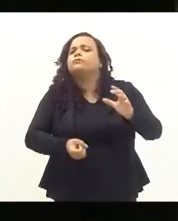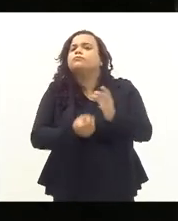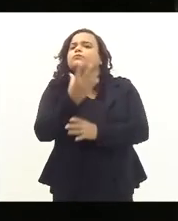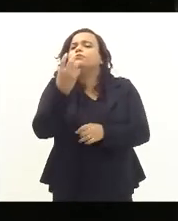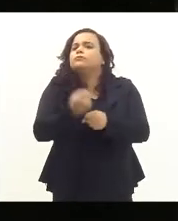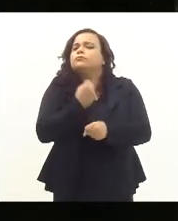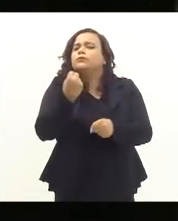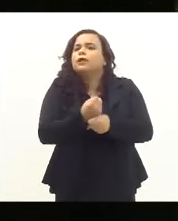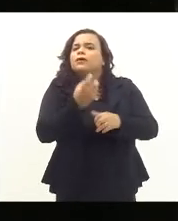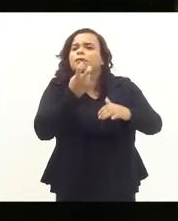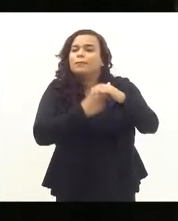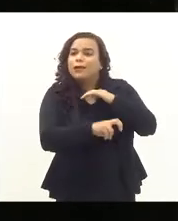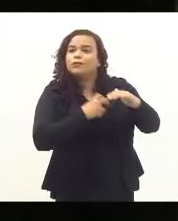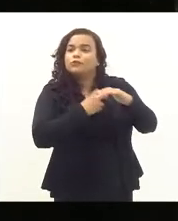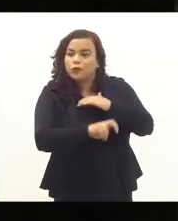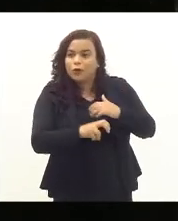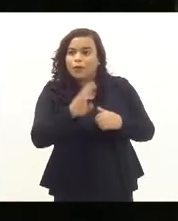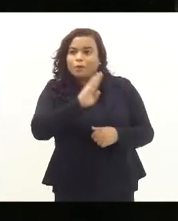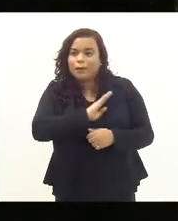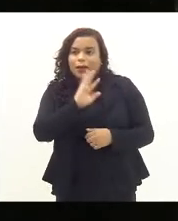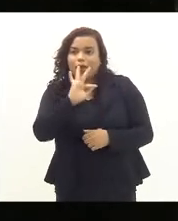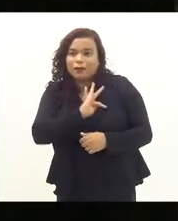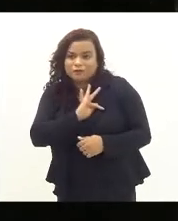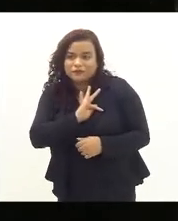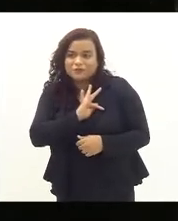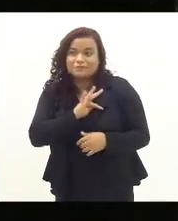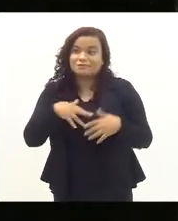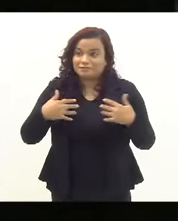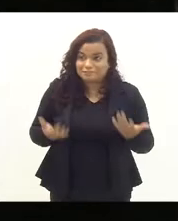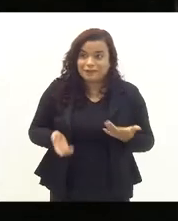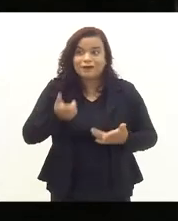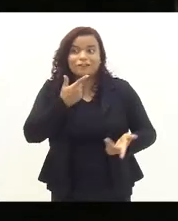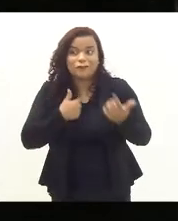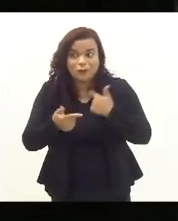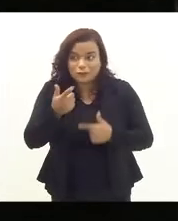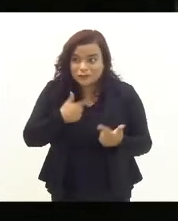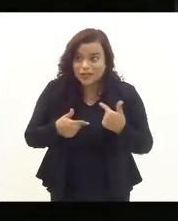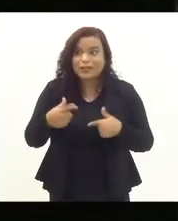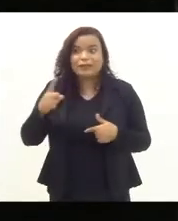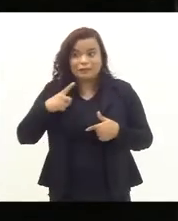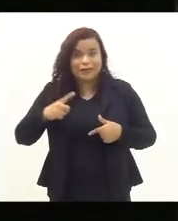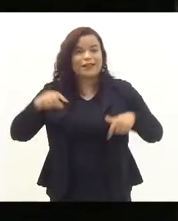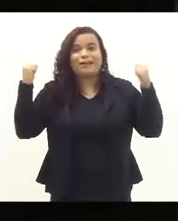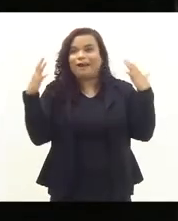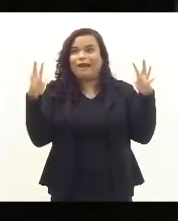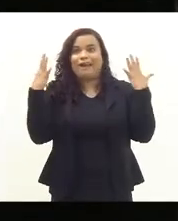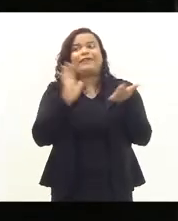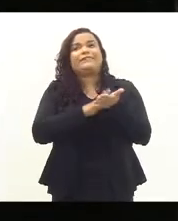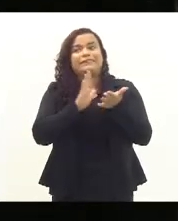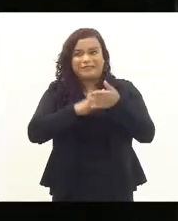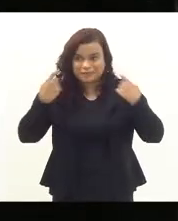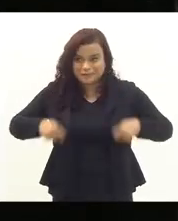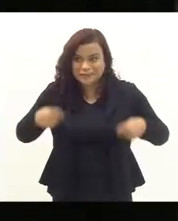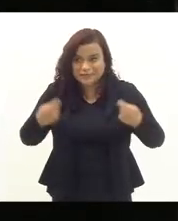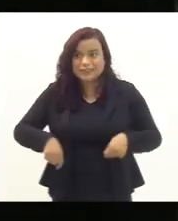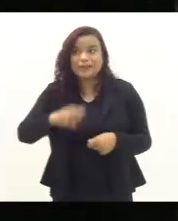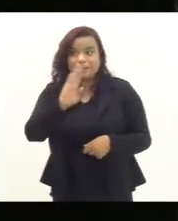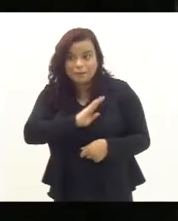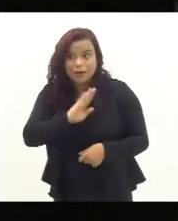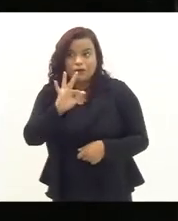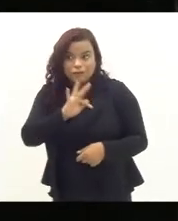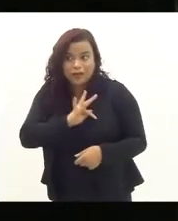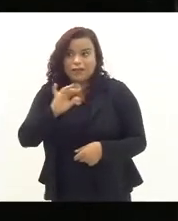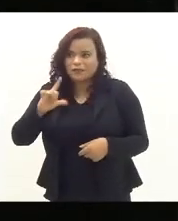Baixada Fluminense claro que a ideia e o desejo deve ser aplaudido a baixada fluminense tem